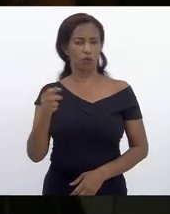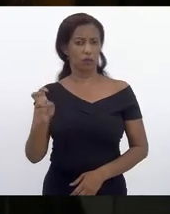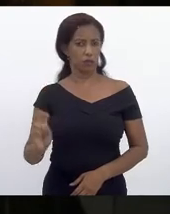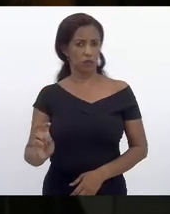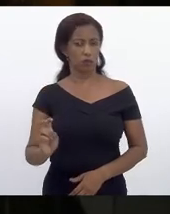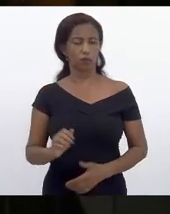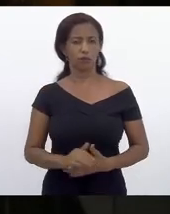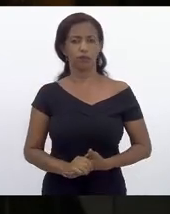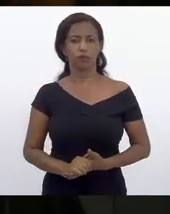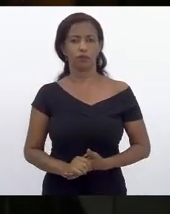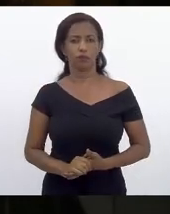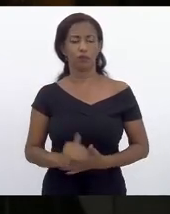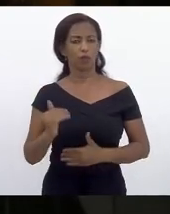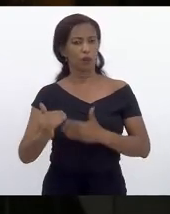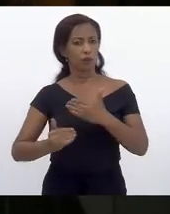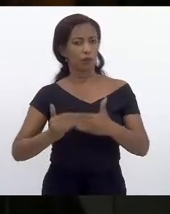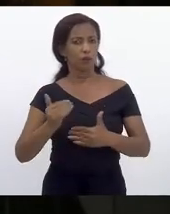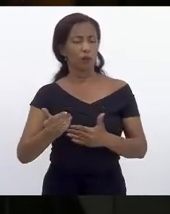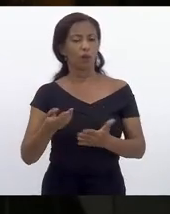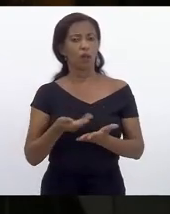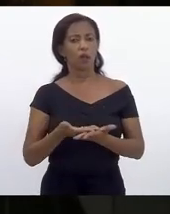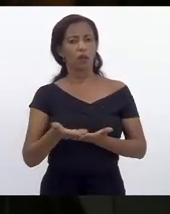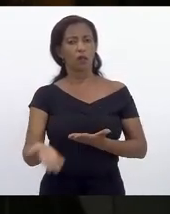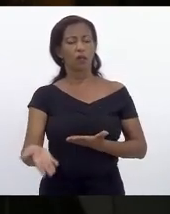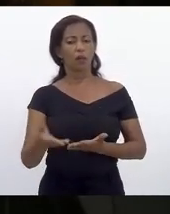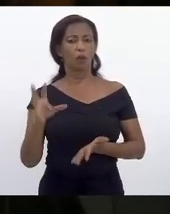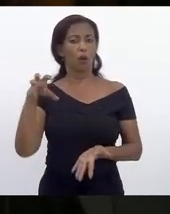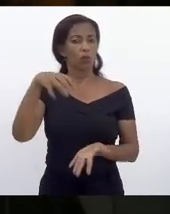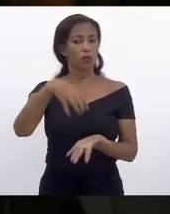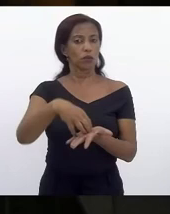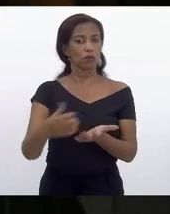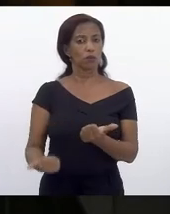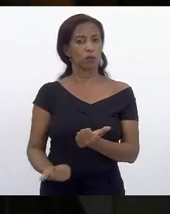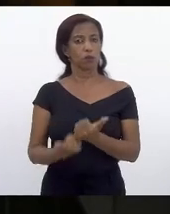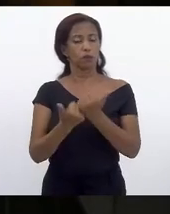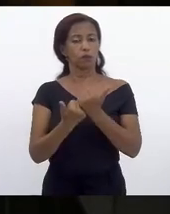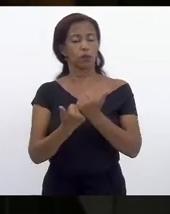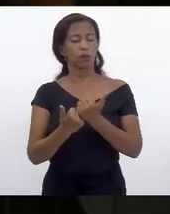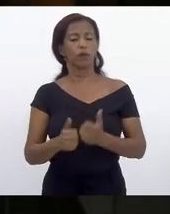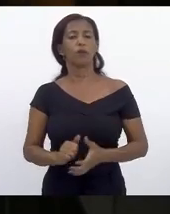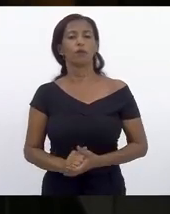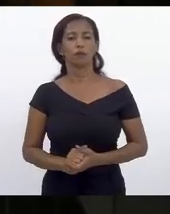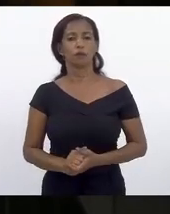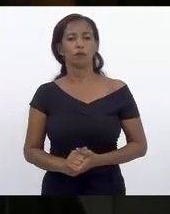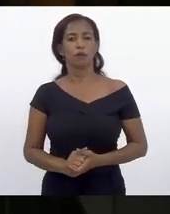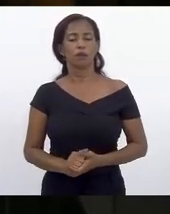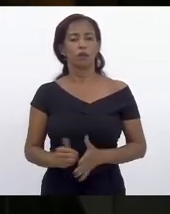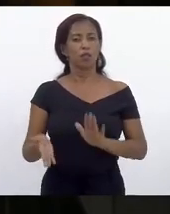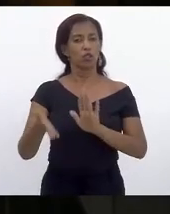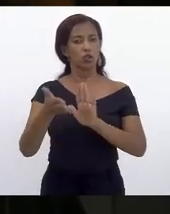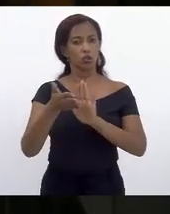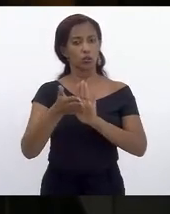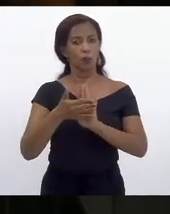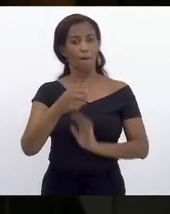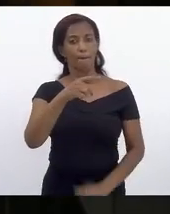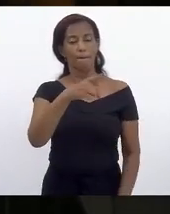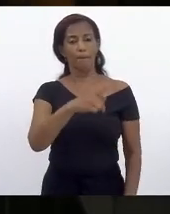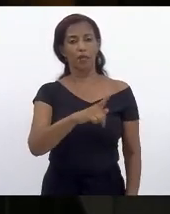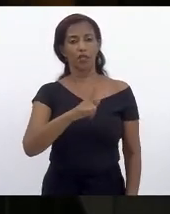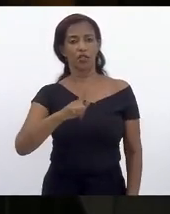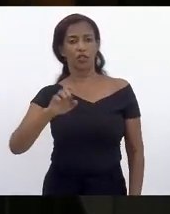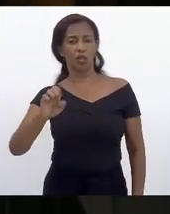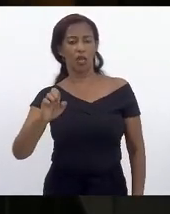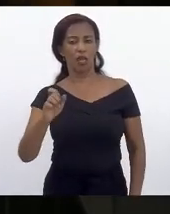2021-00855025, e posteriormente encaminhado ao Centro de Apoio Operacional das Procuradorias de Justiça